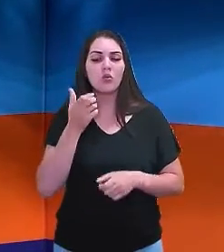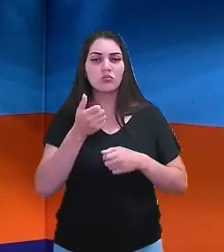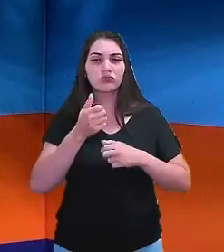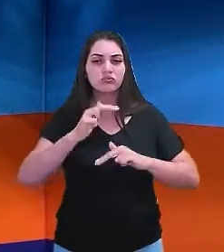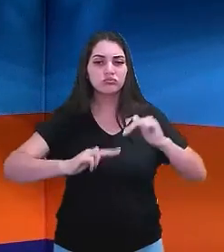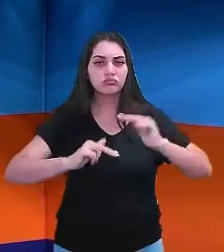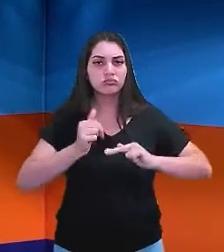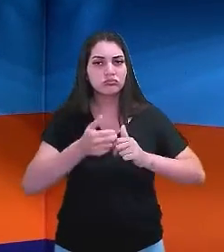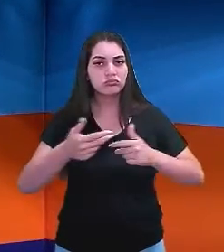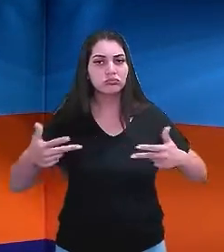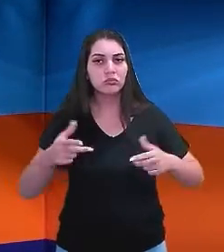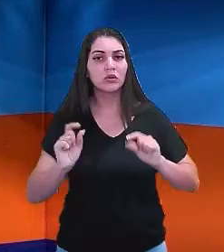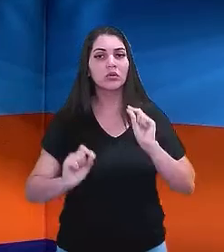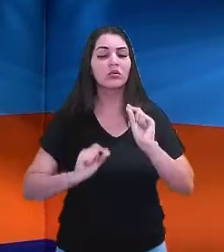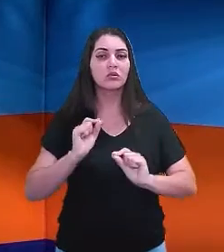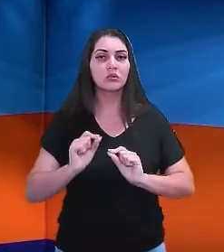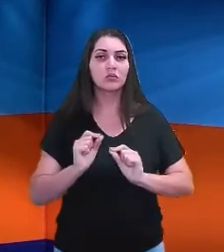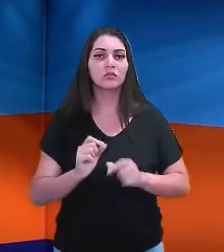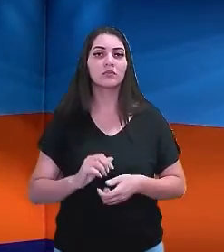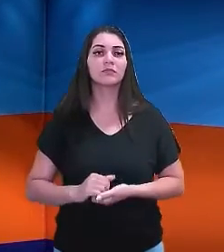que vão